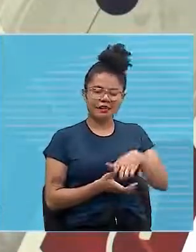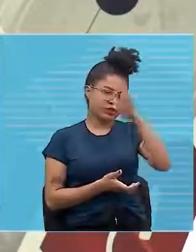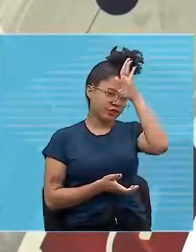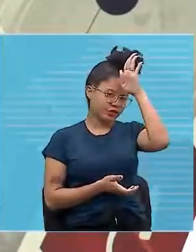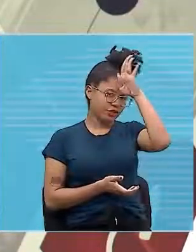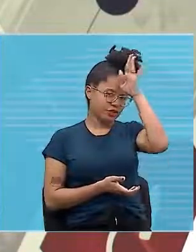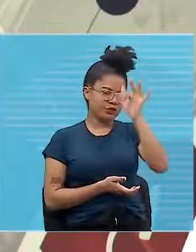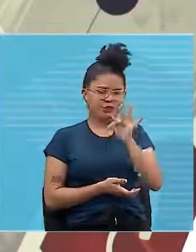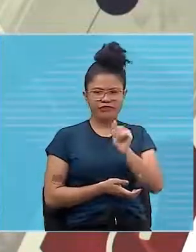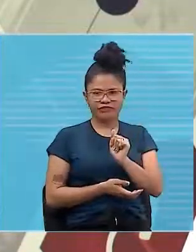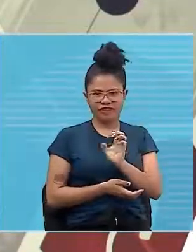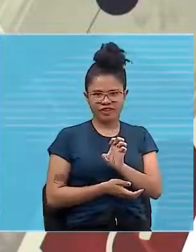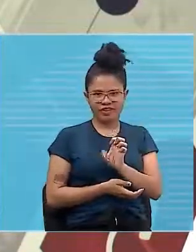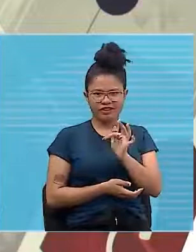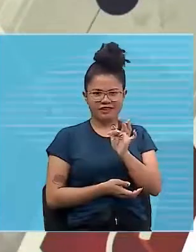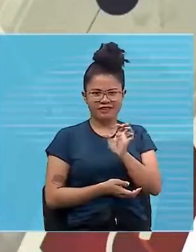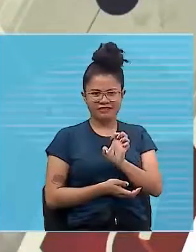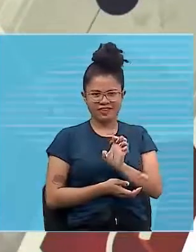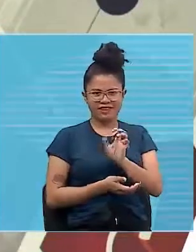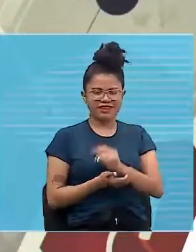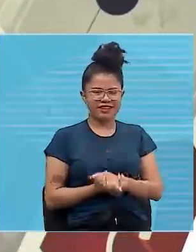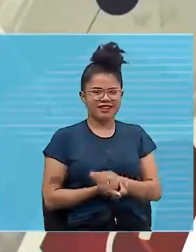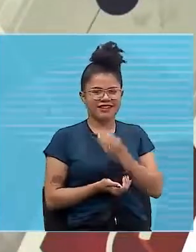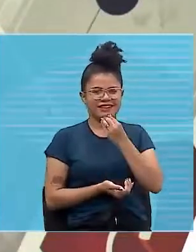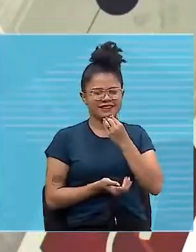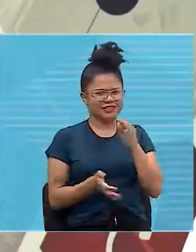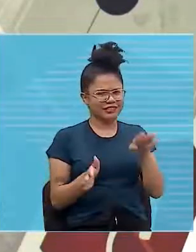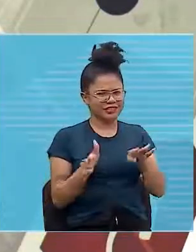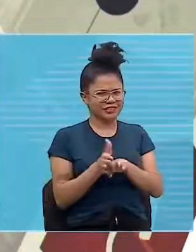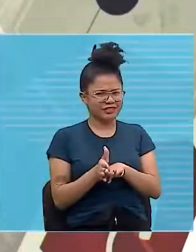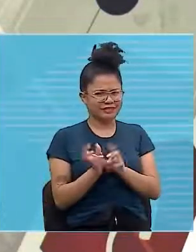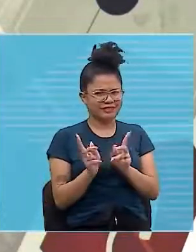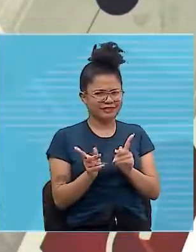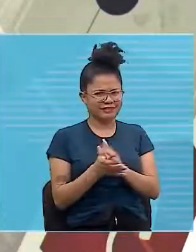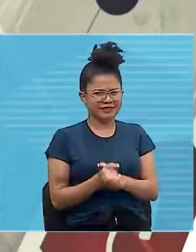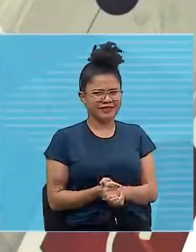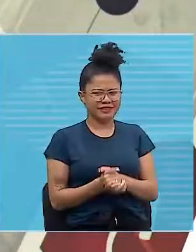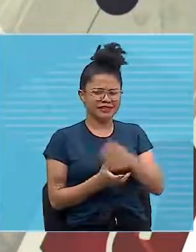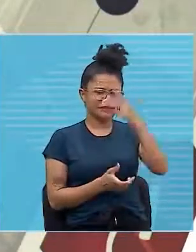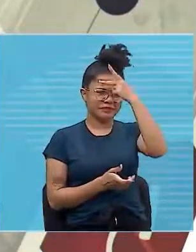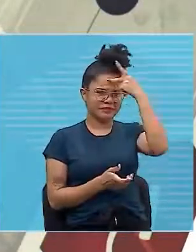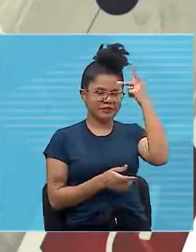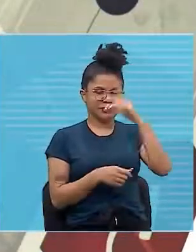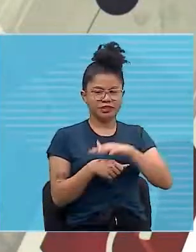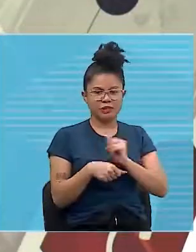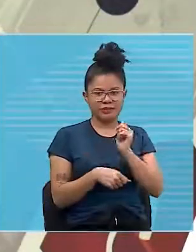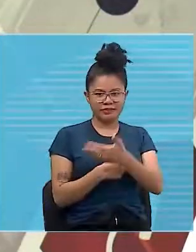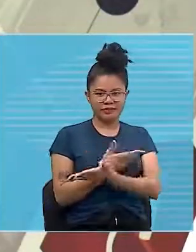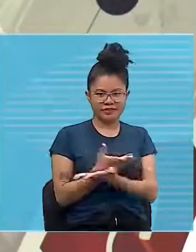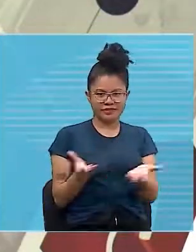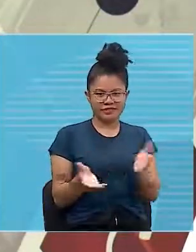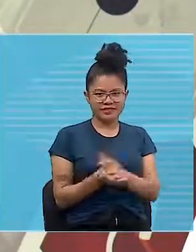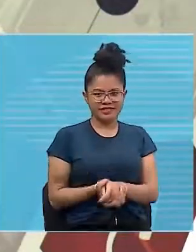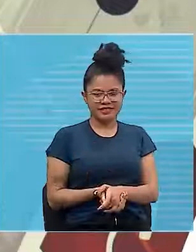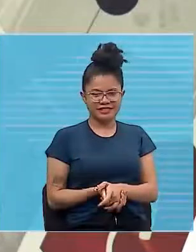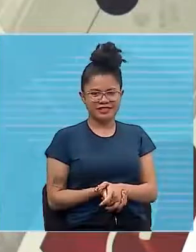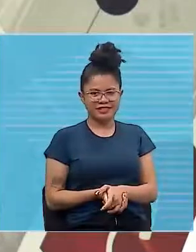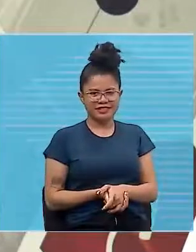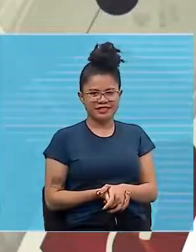titio foi fez espero que esse dia vai chegar titio feio das pessoas de chamar de tio Fer